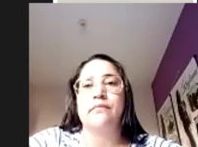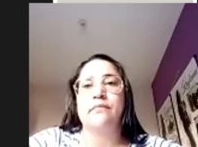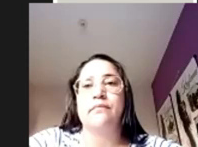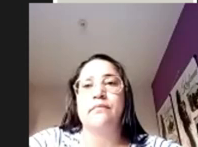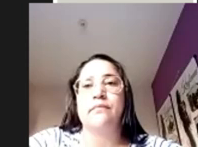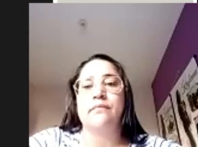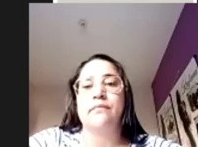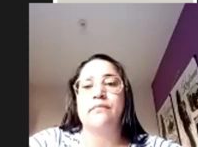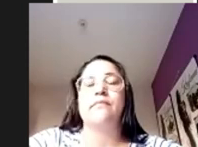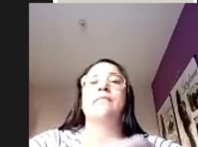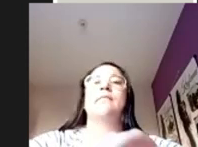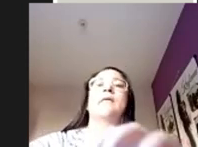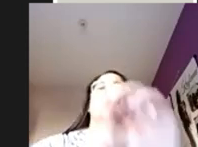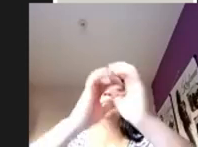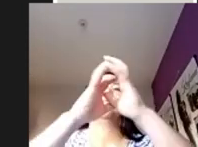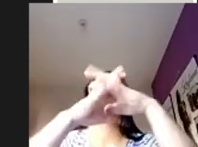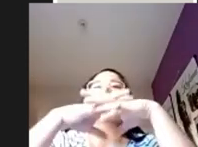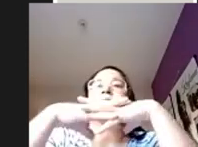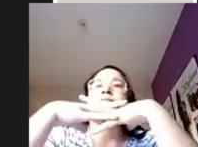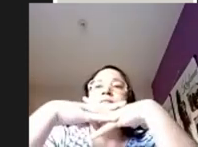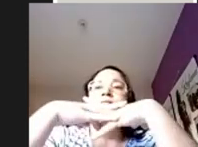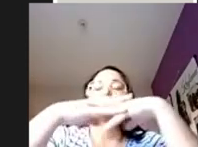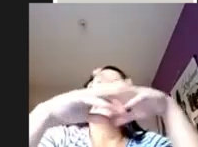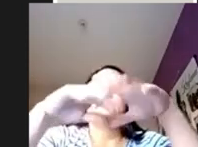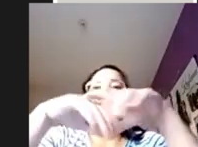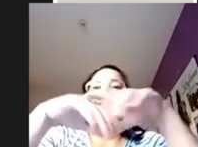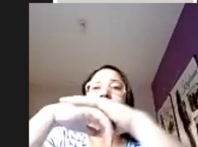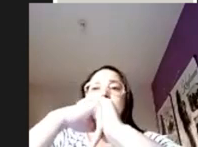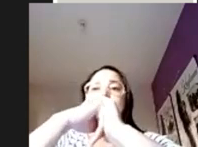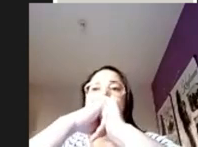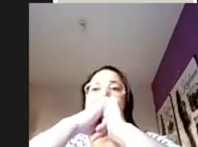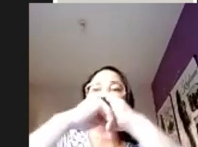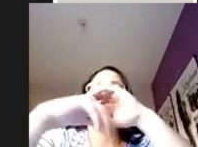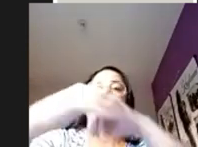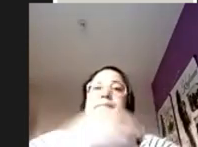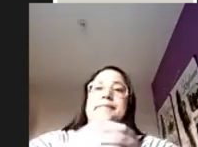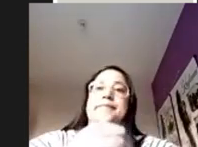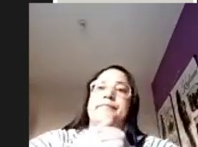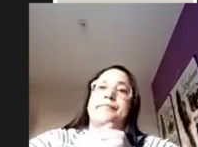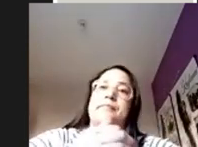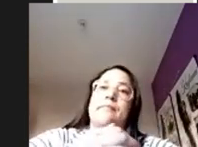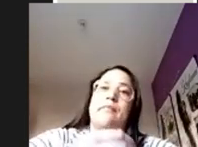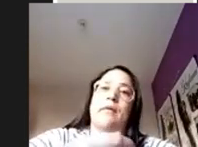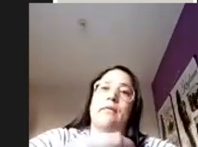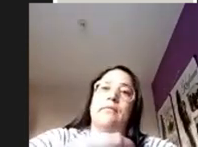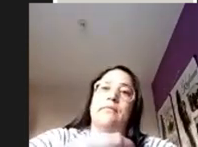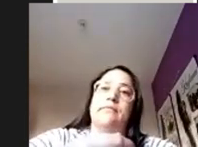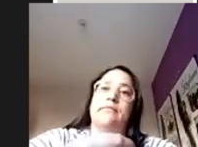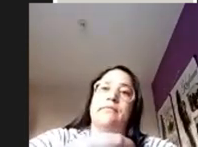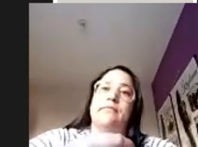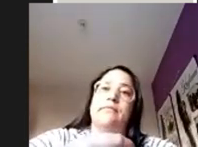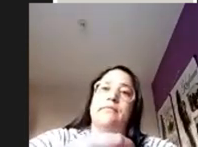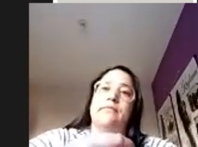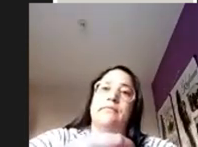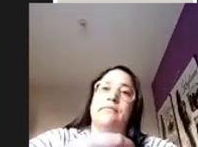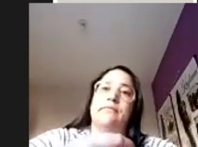que eu leio, pelo que eu escuto, pelo que eu vejo os seus vídeos e tudo mais, eu quis fazer o Madden, que eu acho que já me